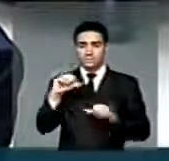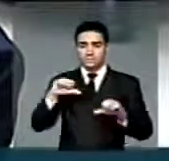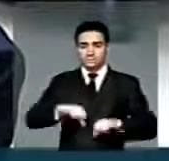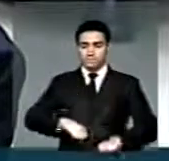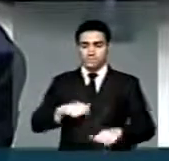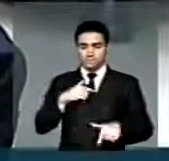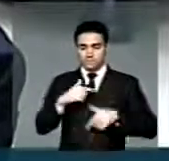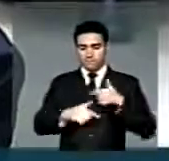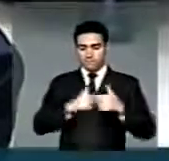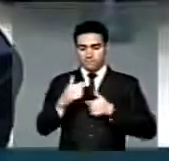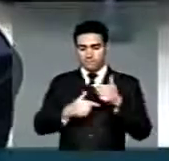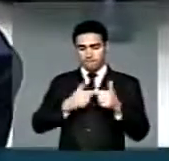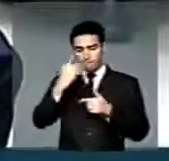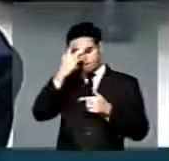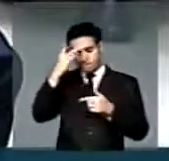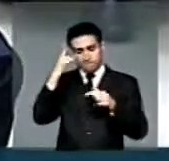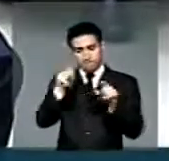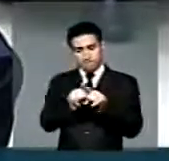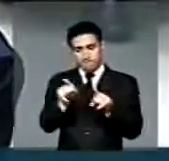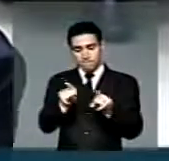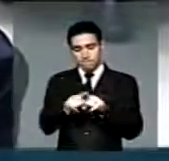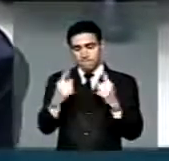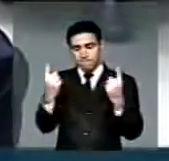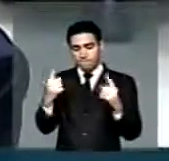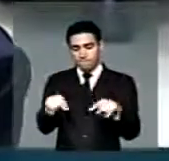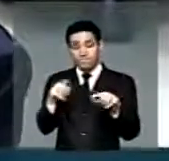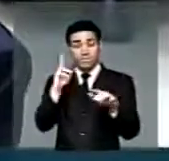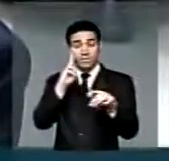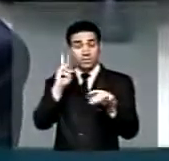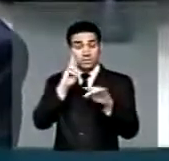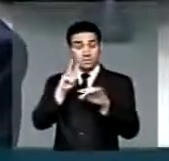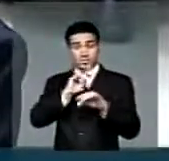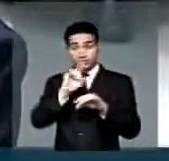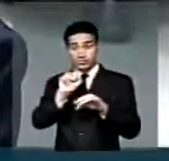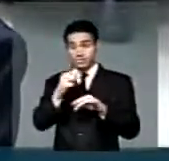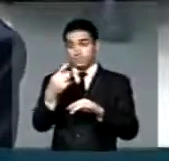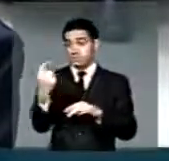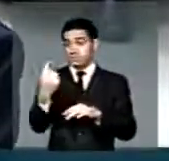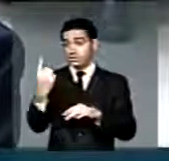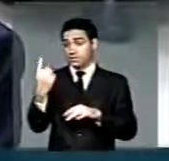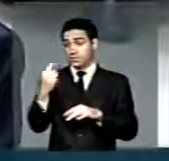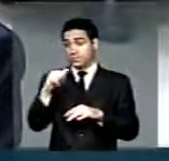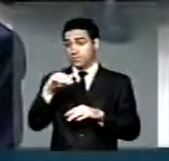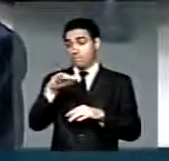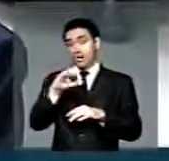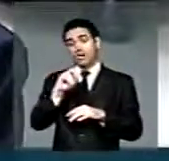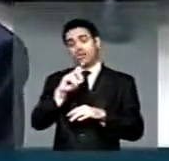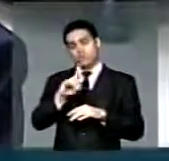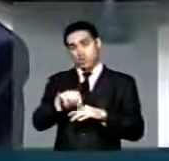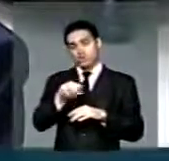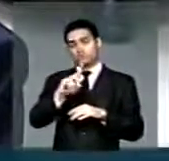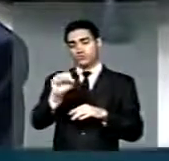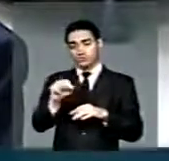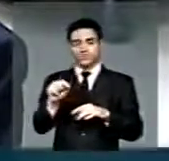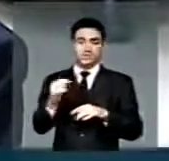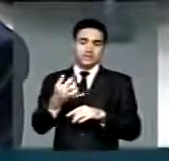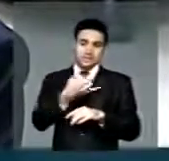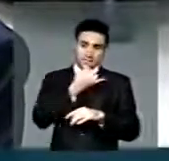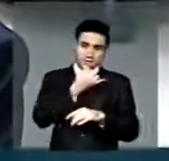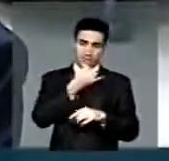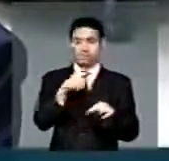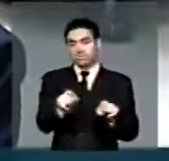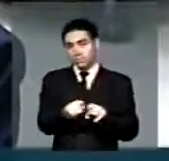os trabalhadores se levantam contra os pelegos. Lembrando que o dia 1º de maio é um dia de luto e de luta da